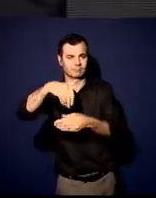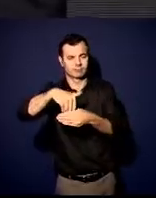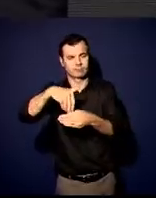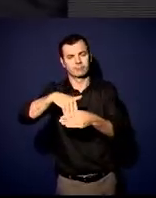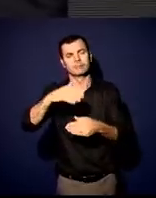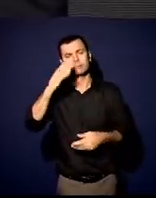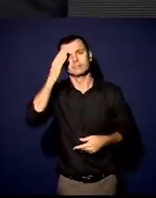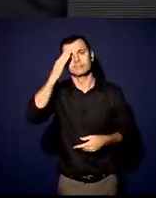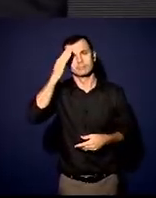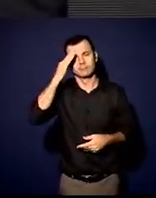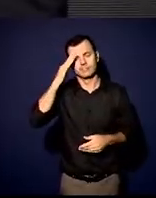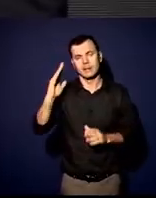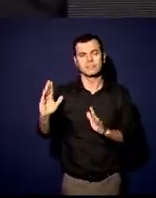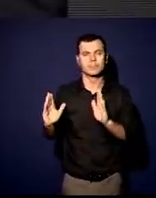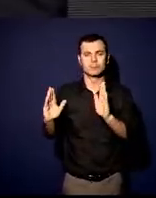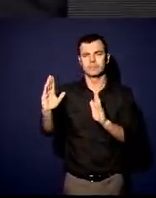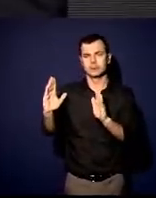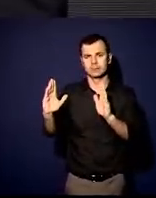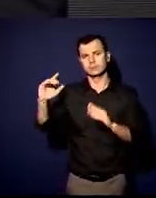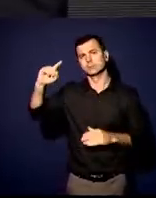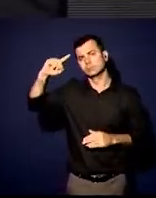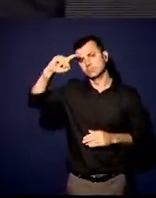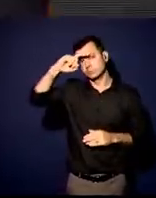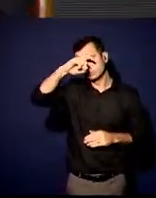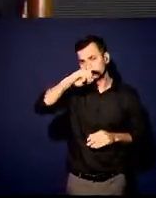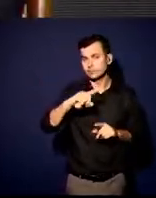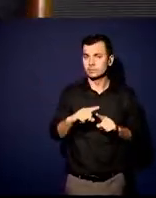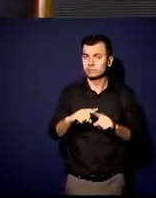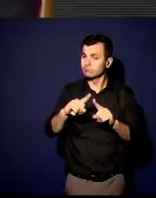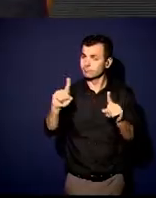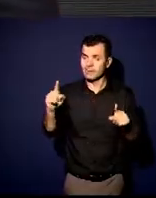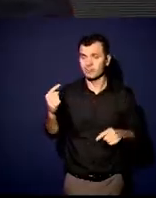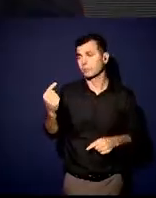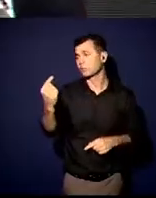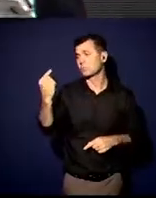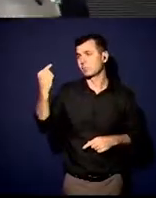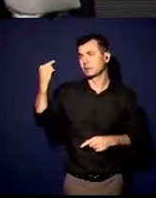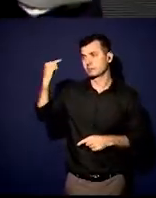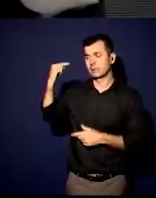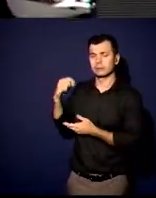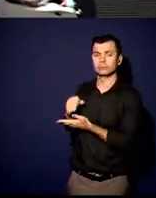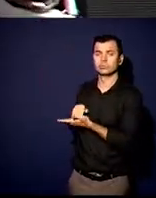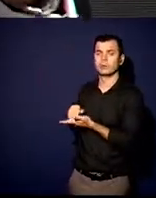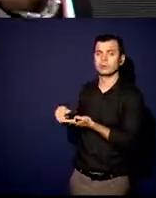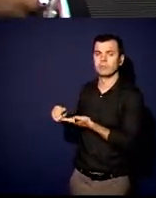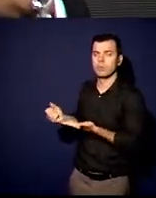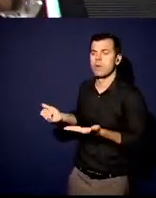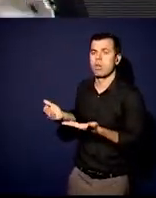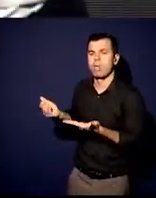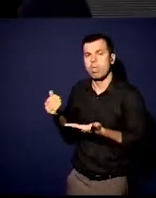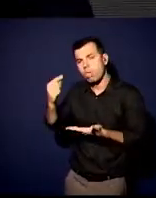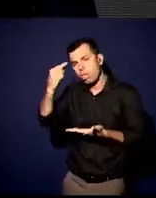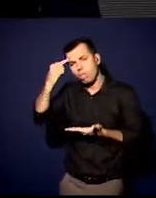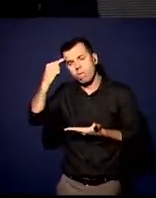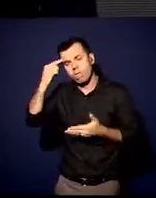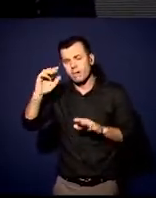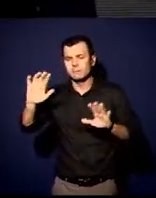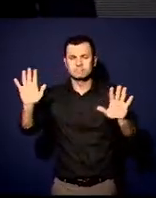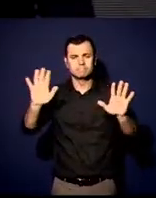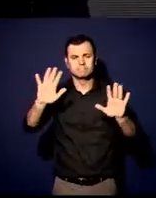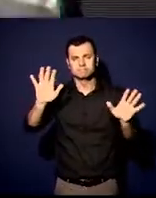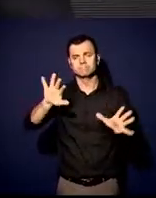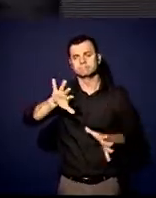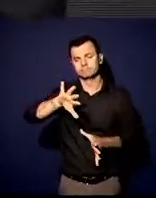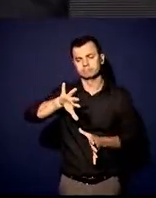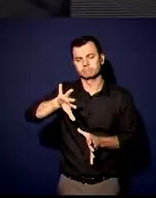passamos um momento de dificuldade Mas esse momento tem que ficar no passado ele não tem que estar presente no cotidiano para que